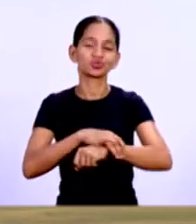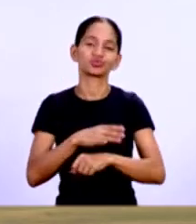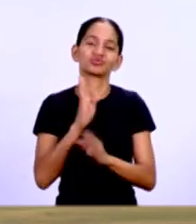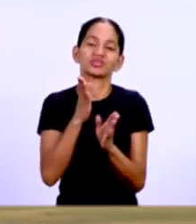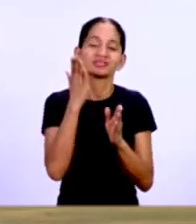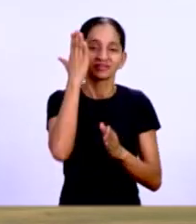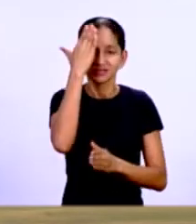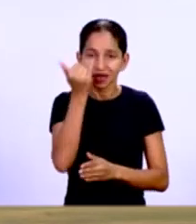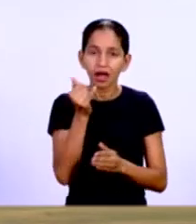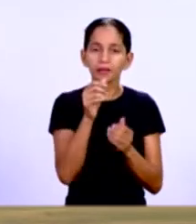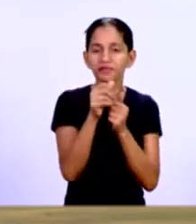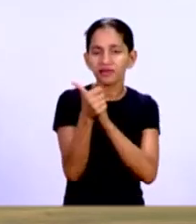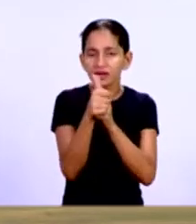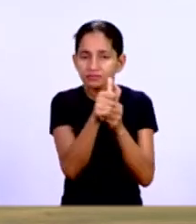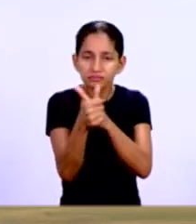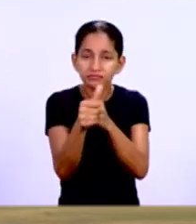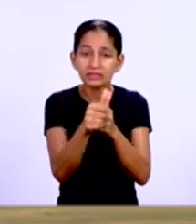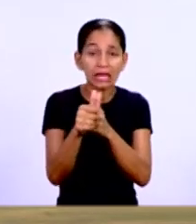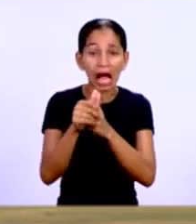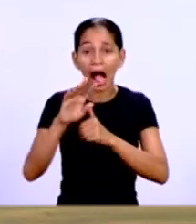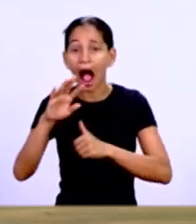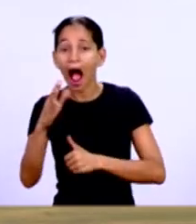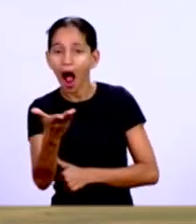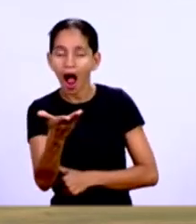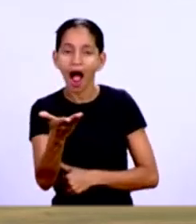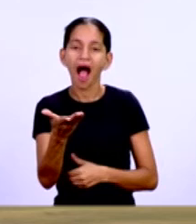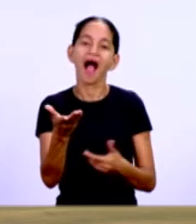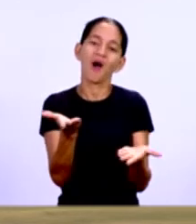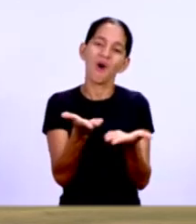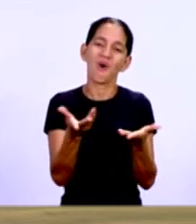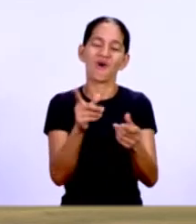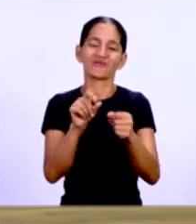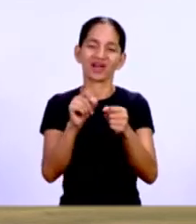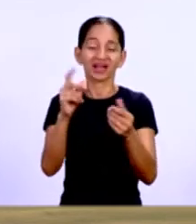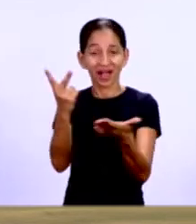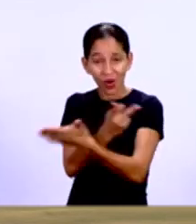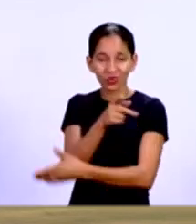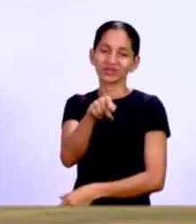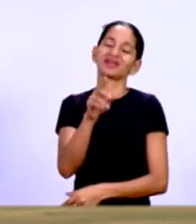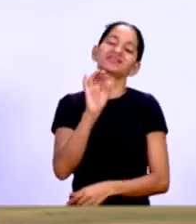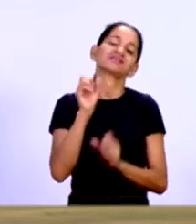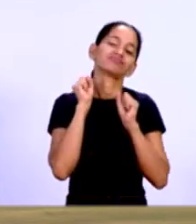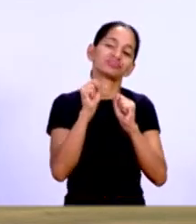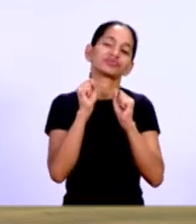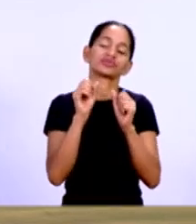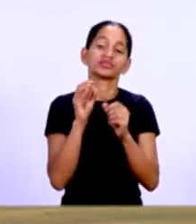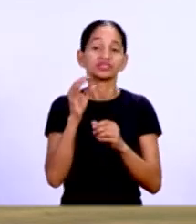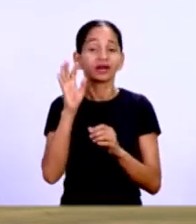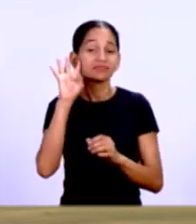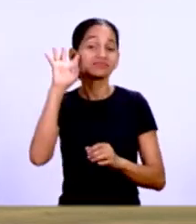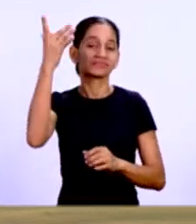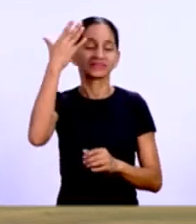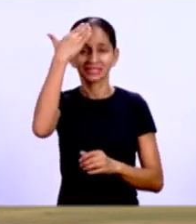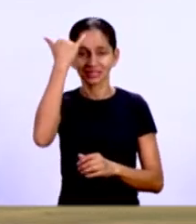acompanhar quais são os fatores que impactam negativamente a sua empresa, qual vai ali elaborar através do planejamento uma